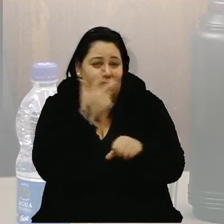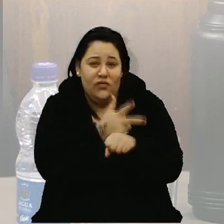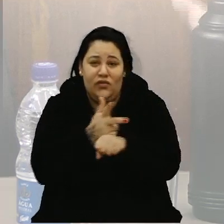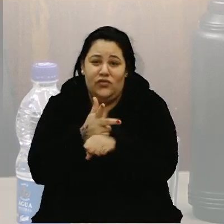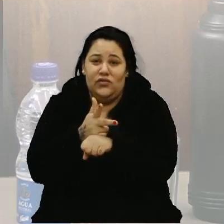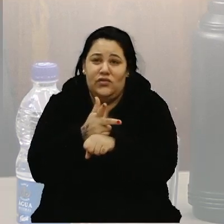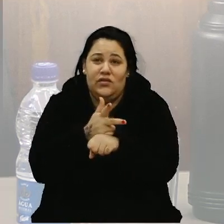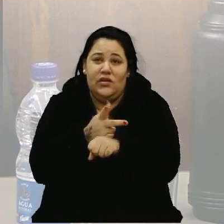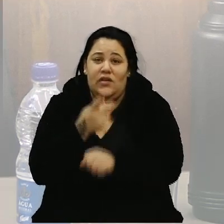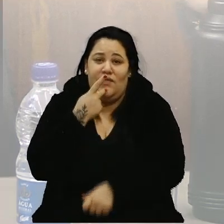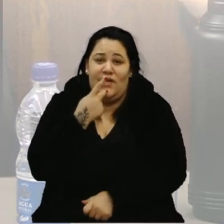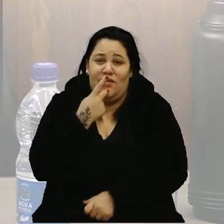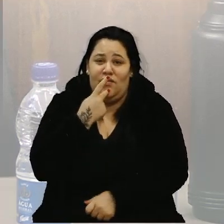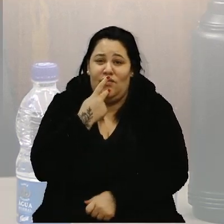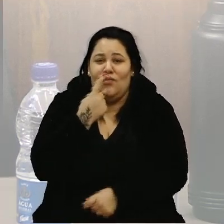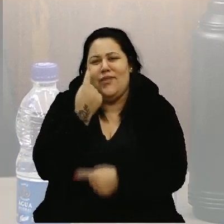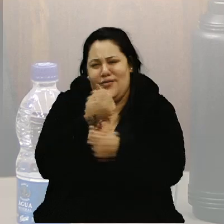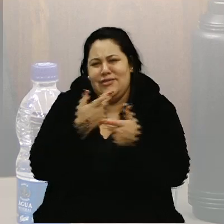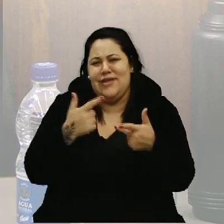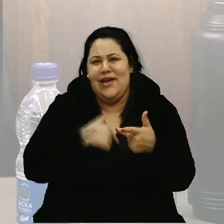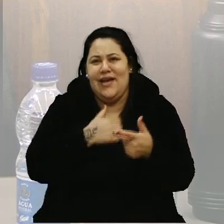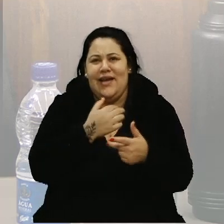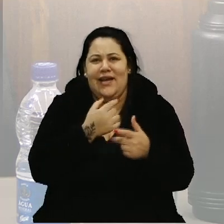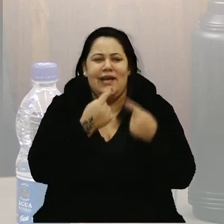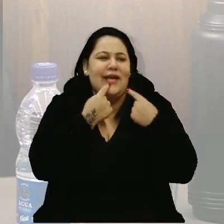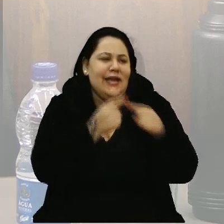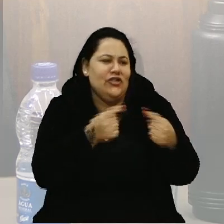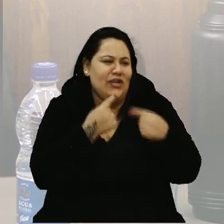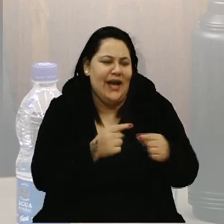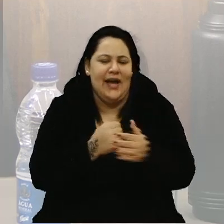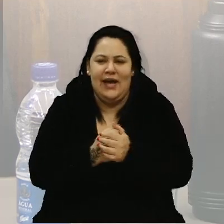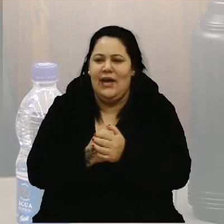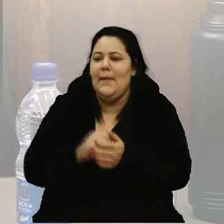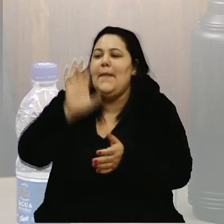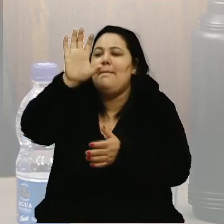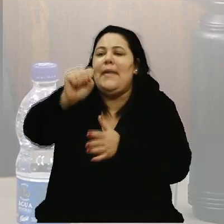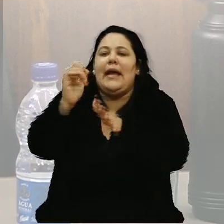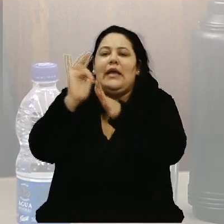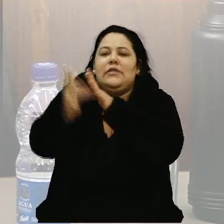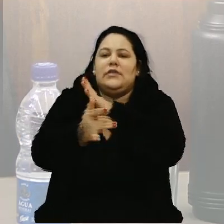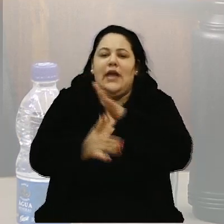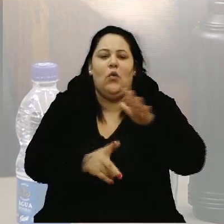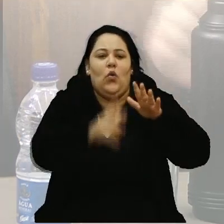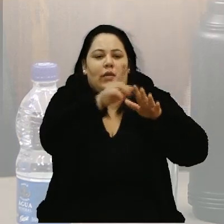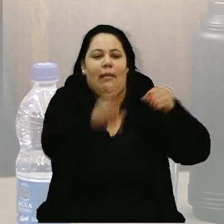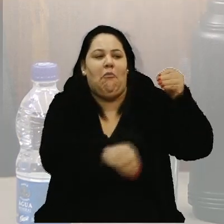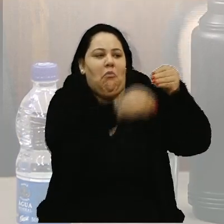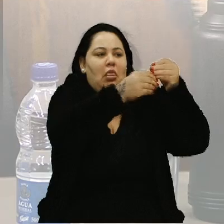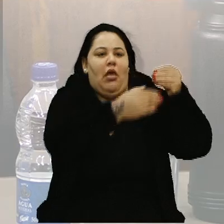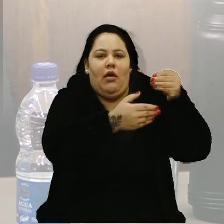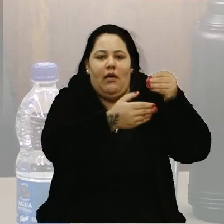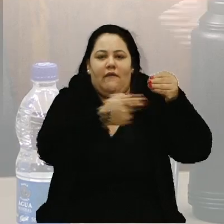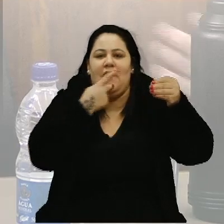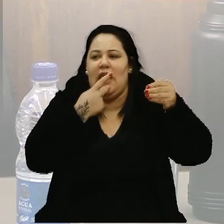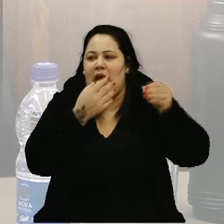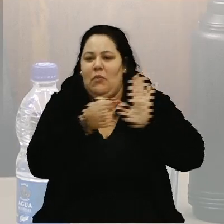quando nós nos criticamos, uma coisa é recortar uma fala de um vereador aqui, criticar um